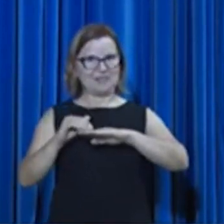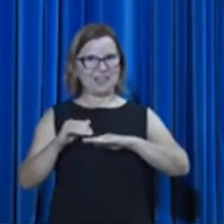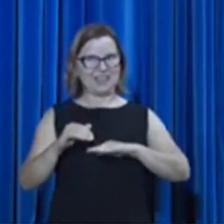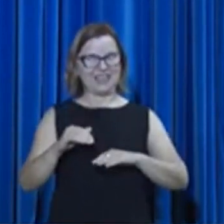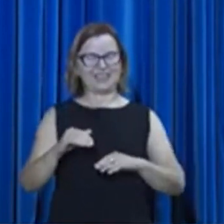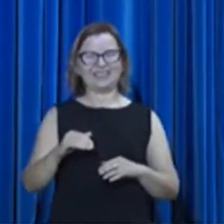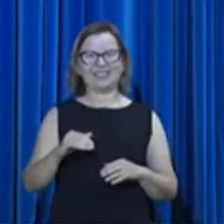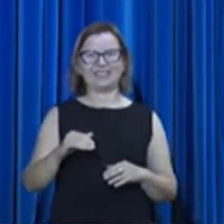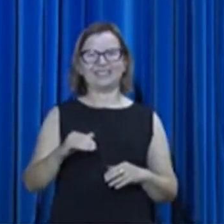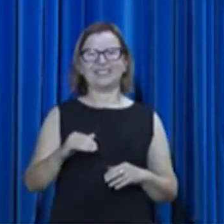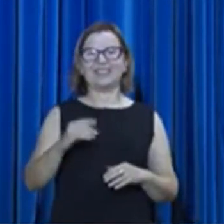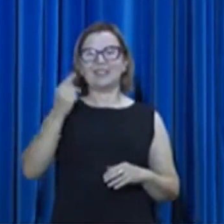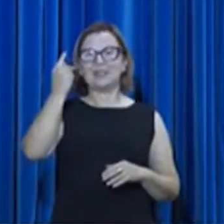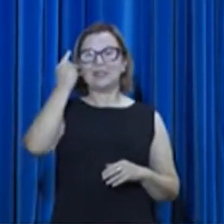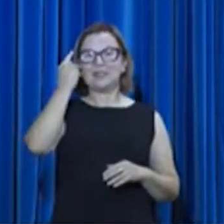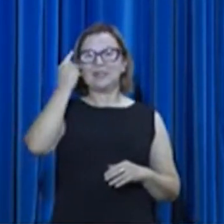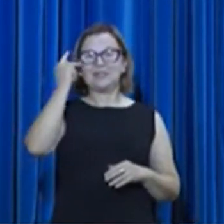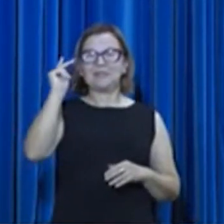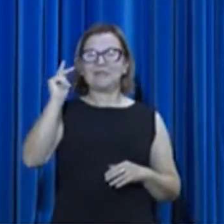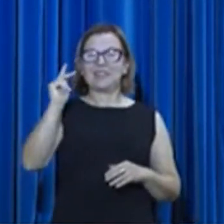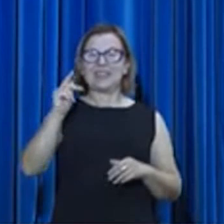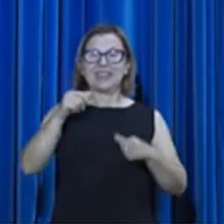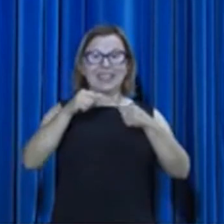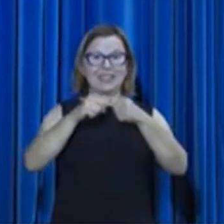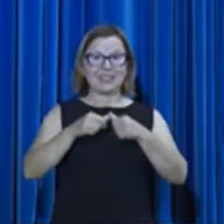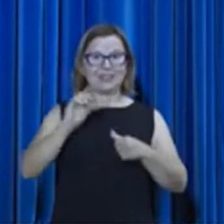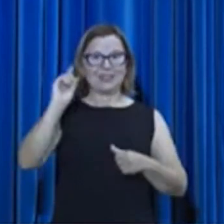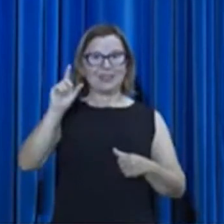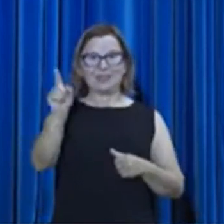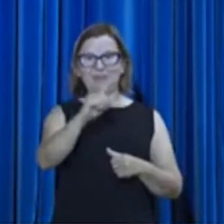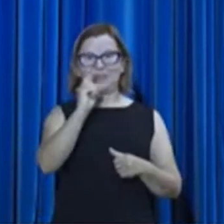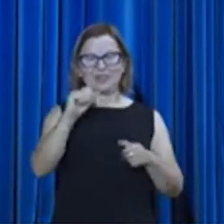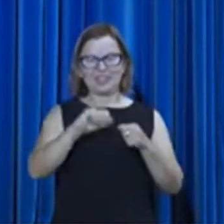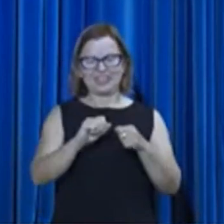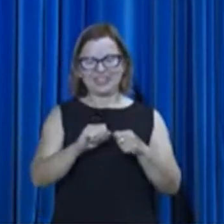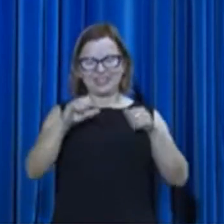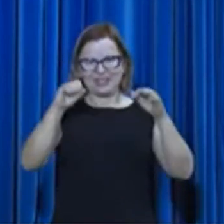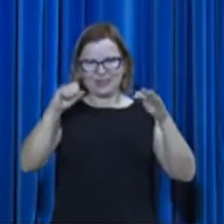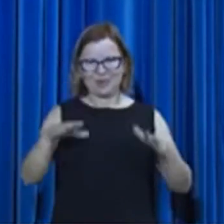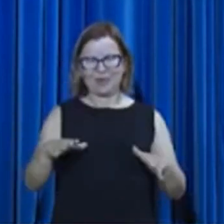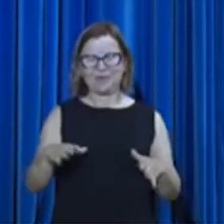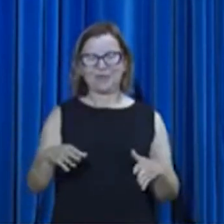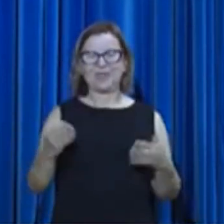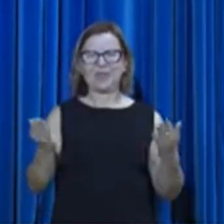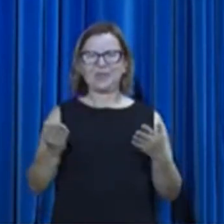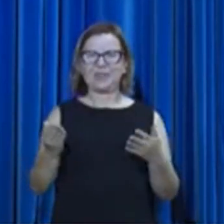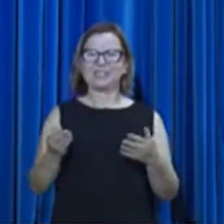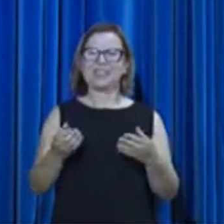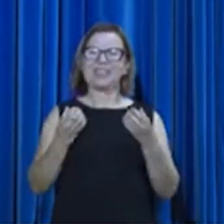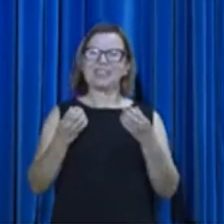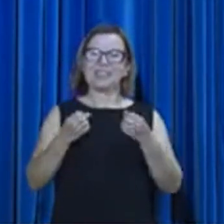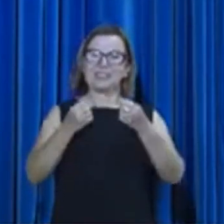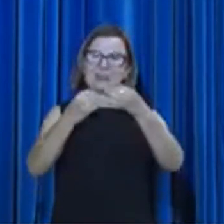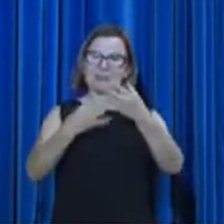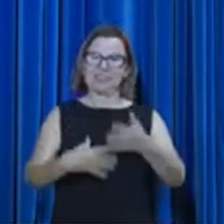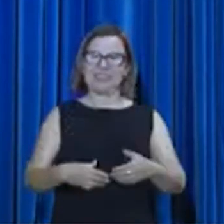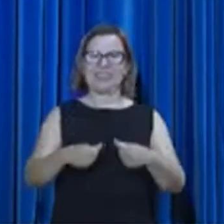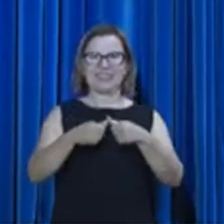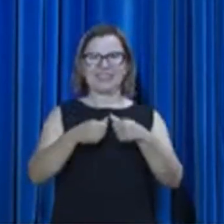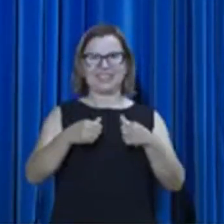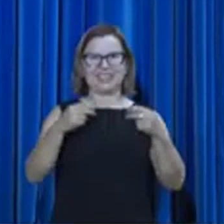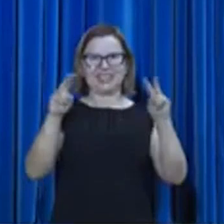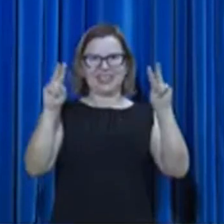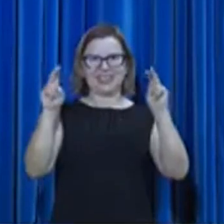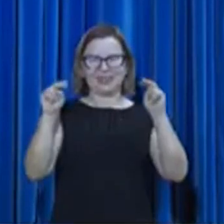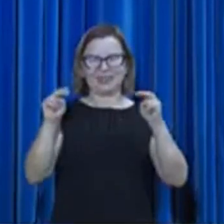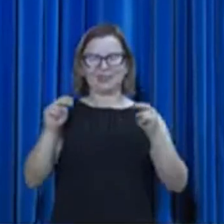Ele nos criou. Então, hoje eu quero discorrer com os irmãos sobre esse assunto. Está aí no nosso texto do